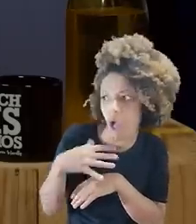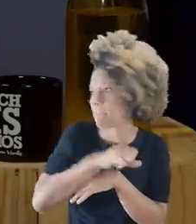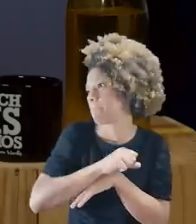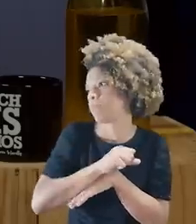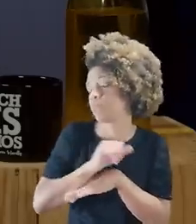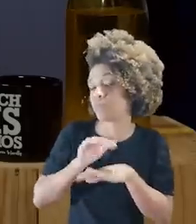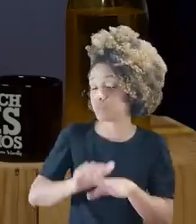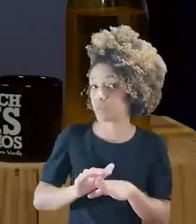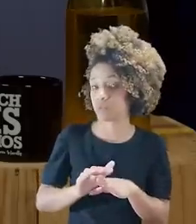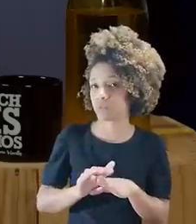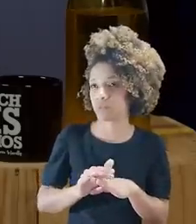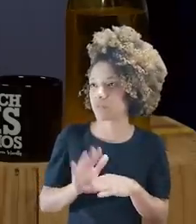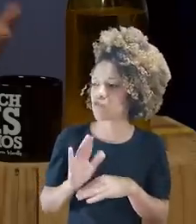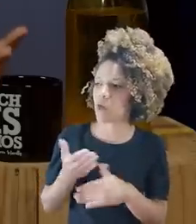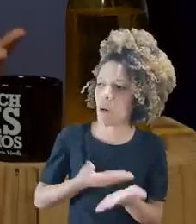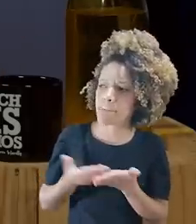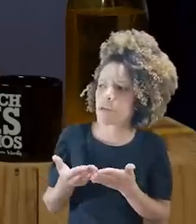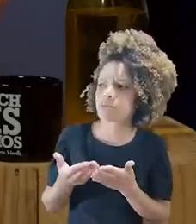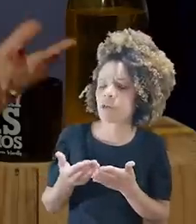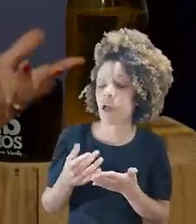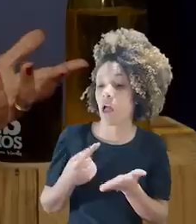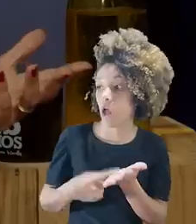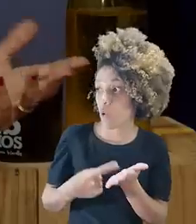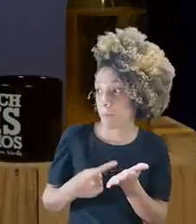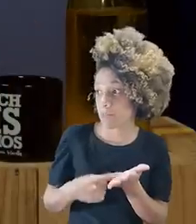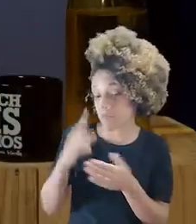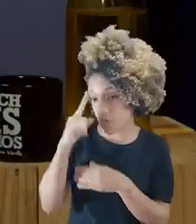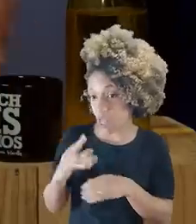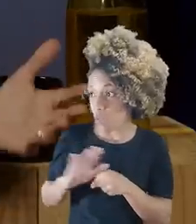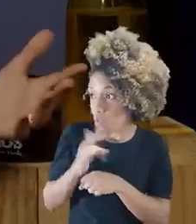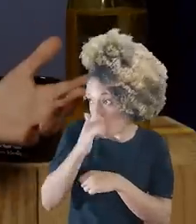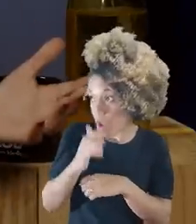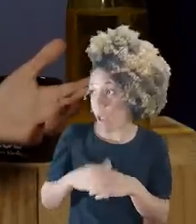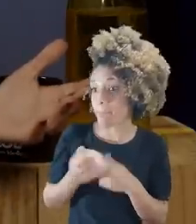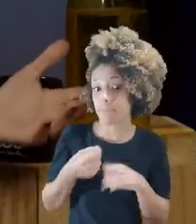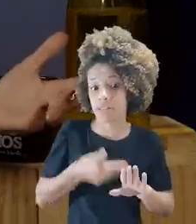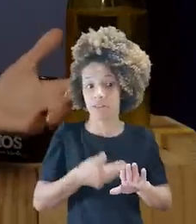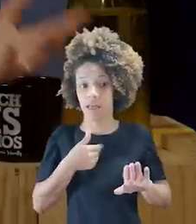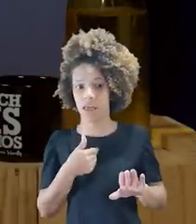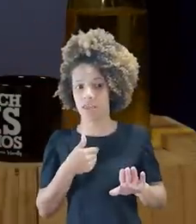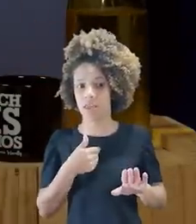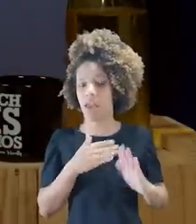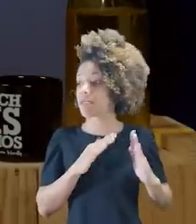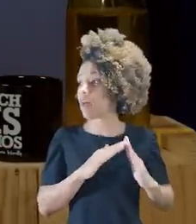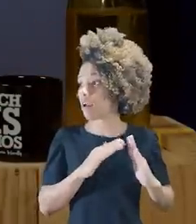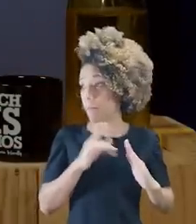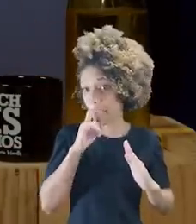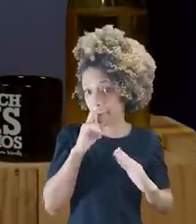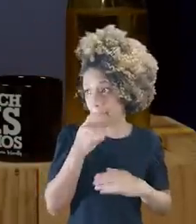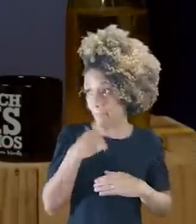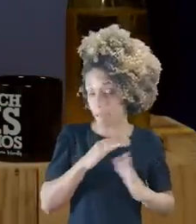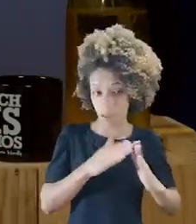muito rápido então eu já comecei a minha agenda já começou a lotar eu já tive que eu tive que sair da casa dos meus pais na